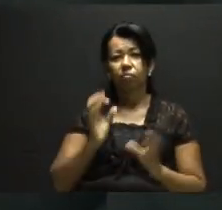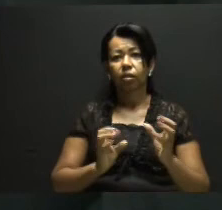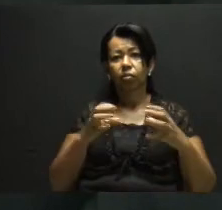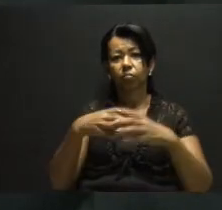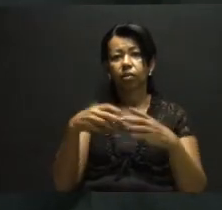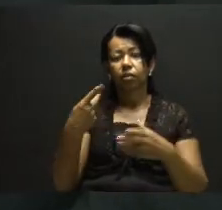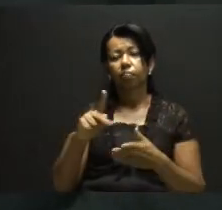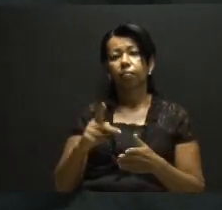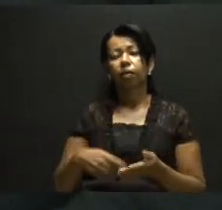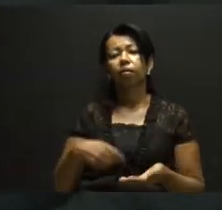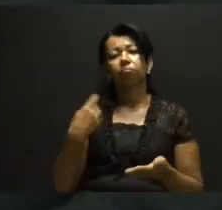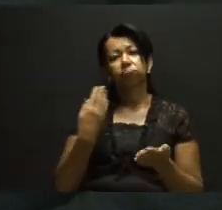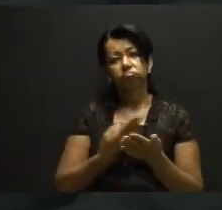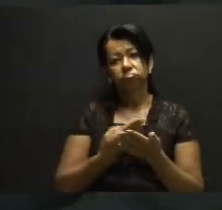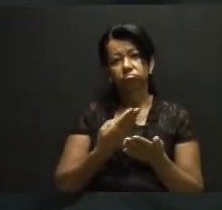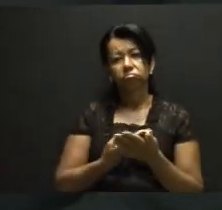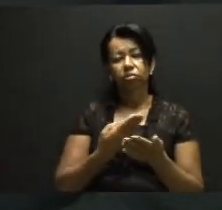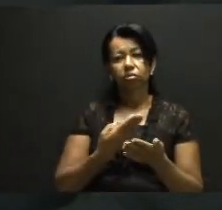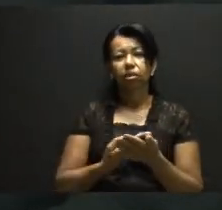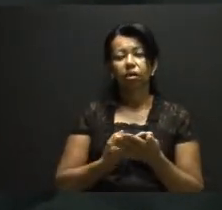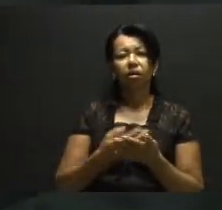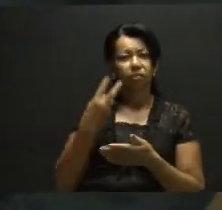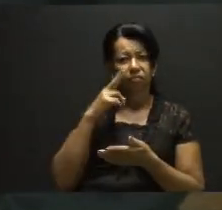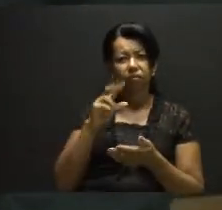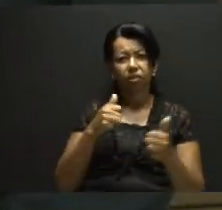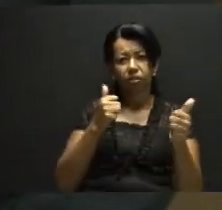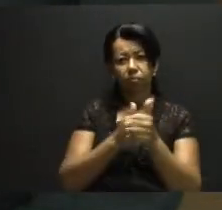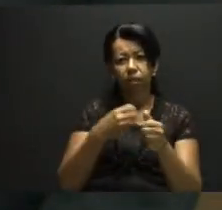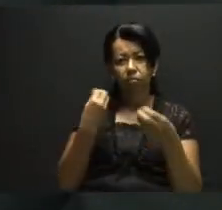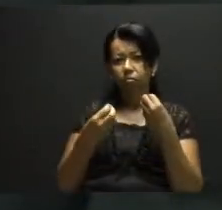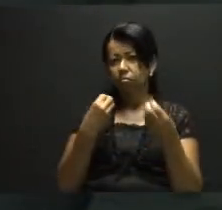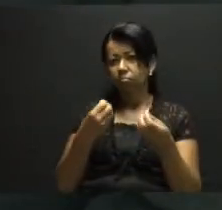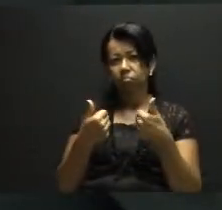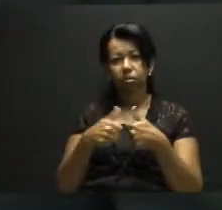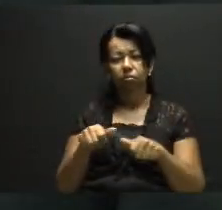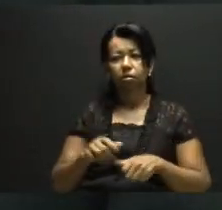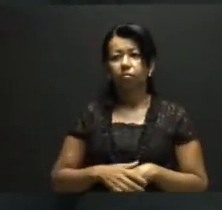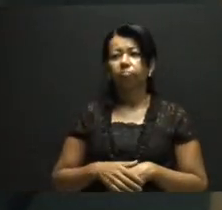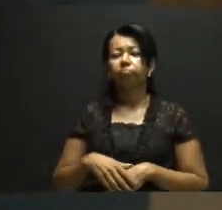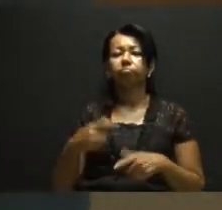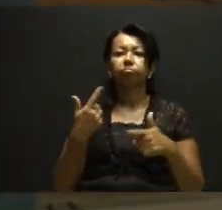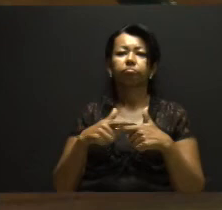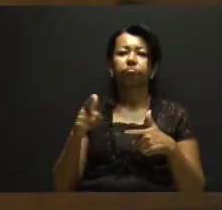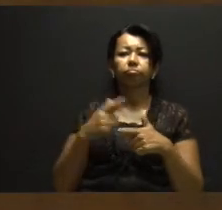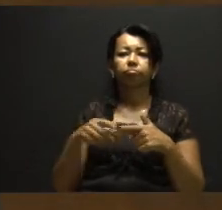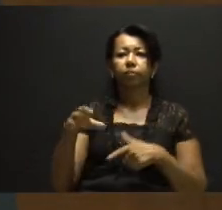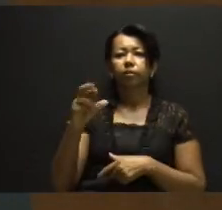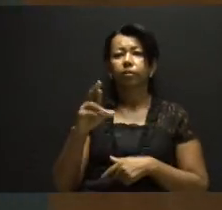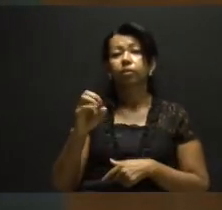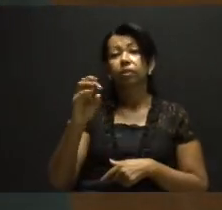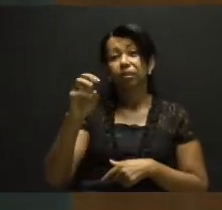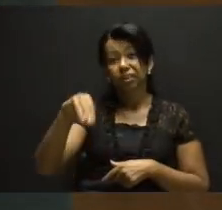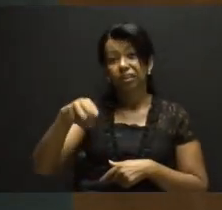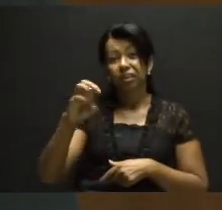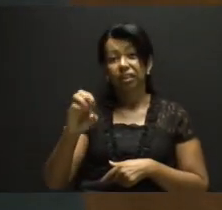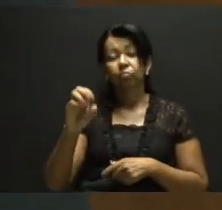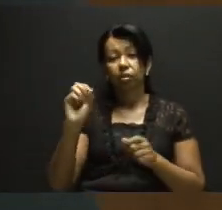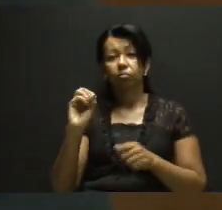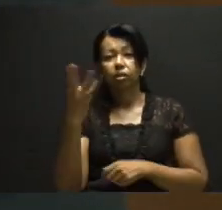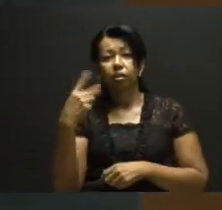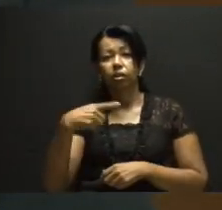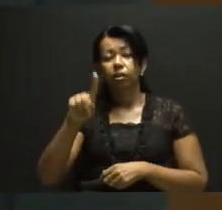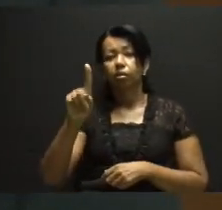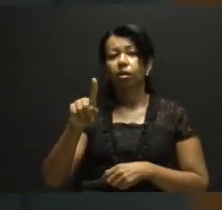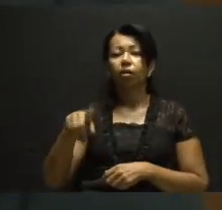para acompanhar de perto essa barragem correto o verdadeiro crime contra a humanidade contra o meio ambiente ocorrido no radinho